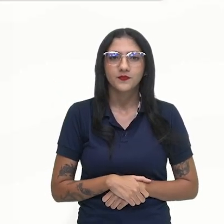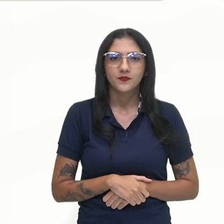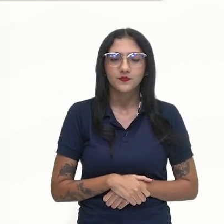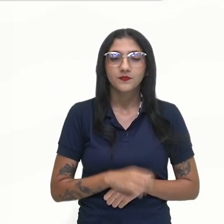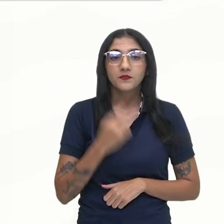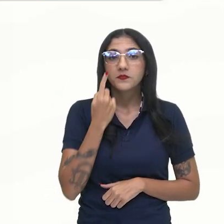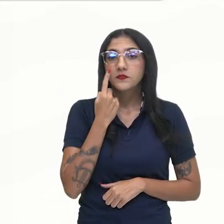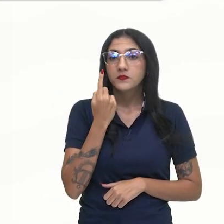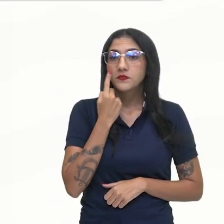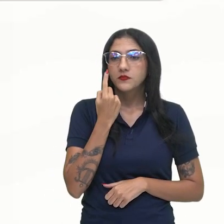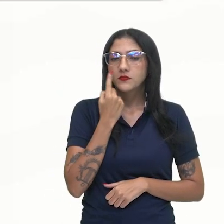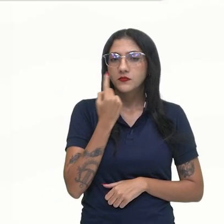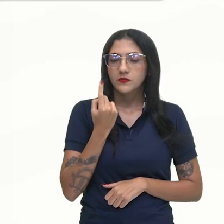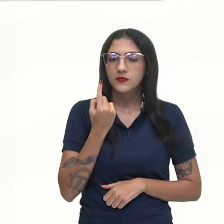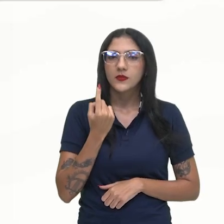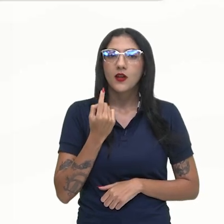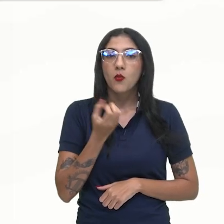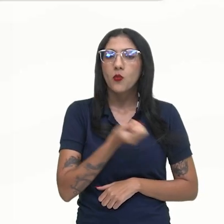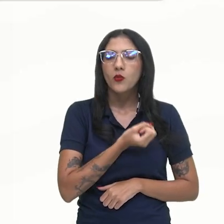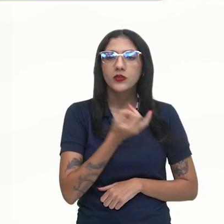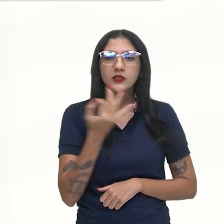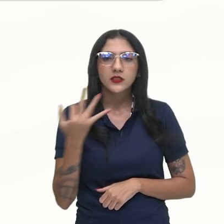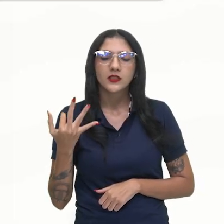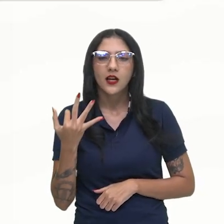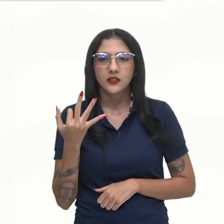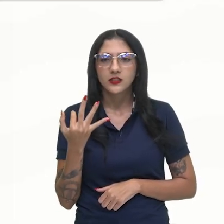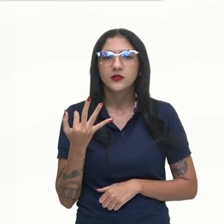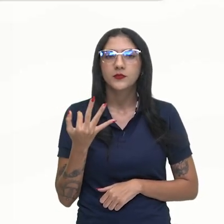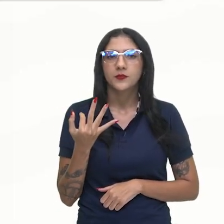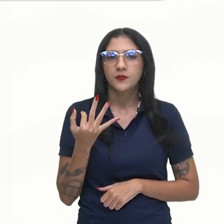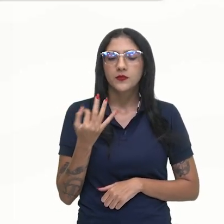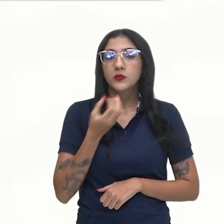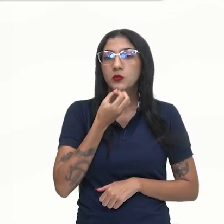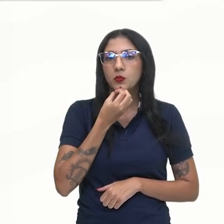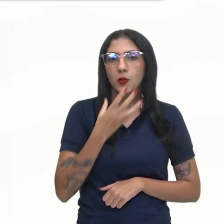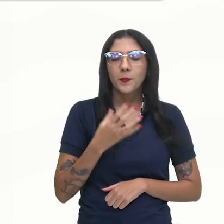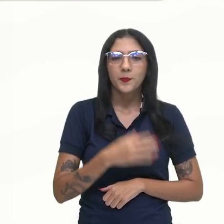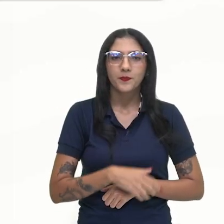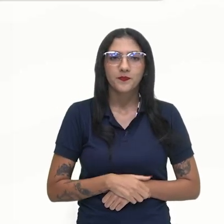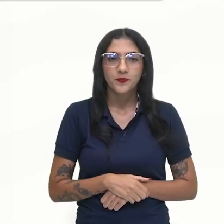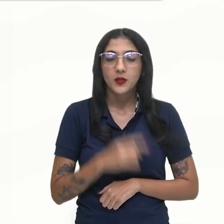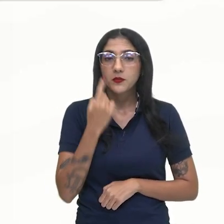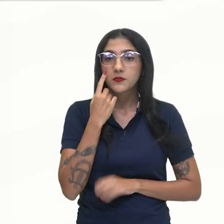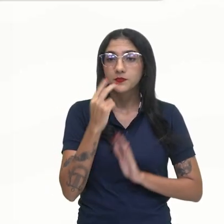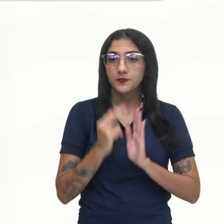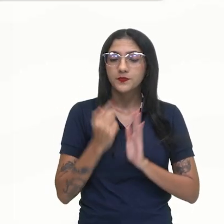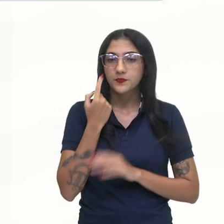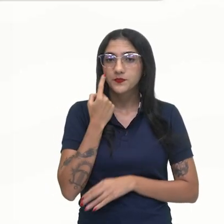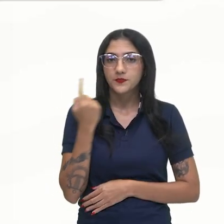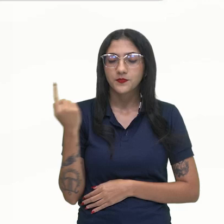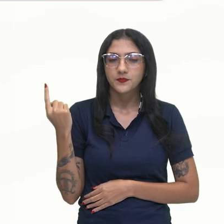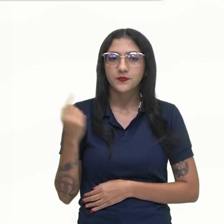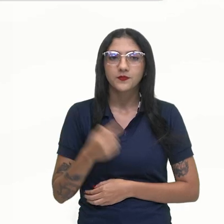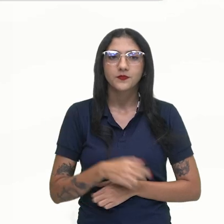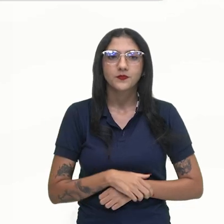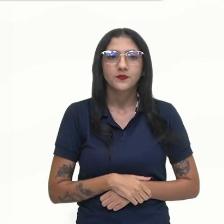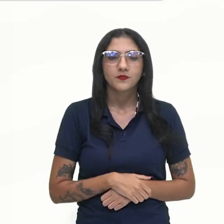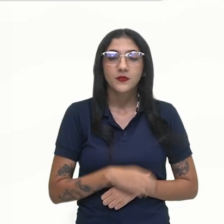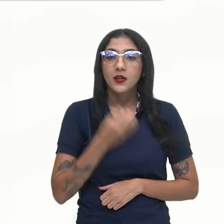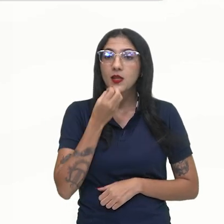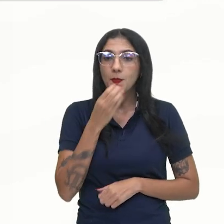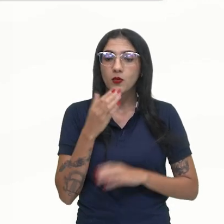valores energéticos. Ok? Tem muito valor energético o tucumã. As well as carbohydrates. Tem